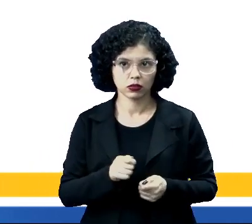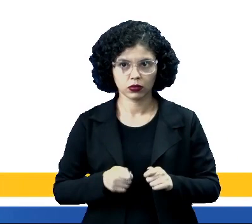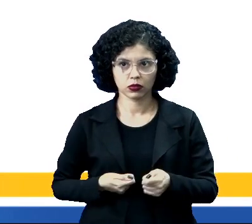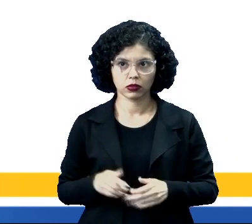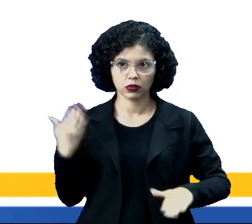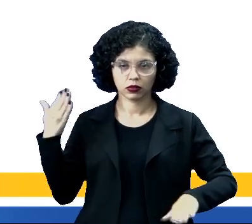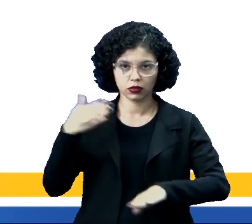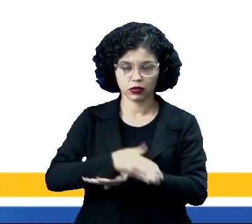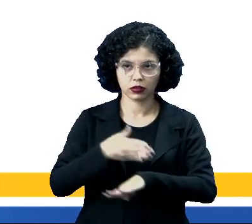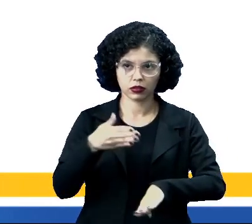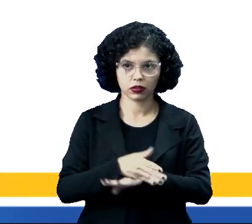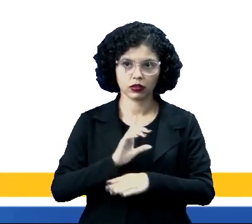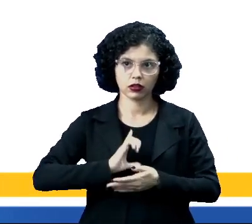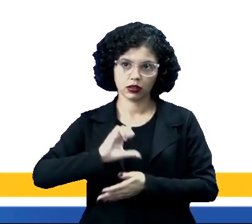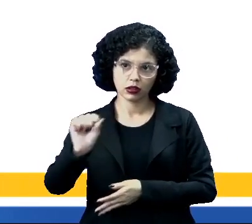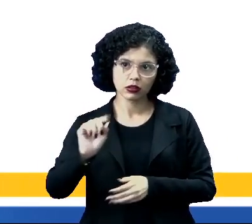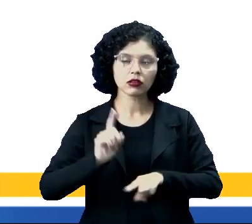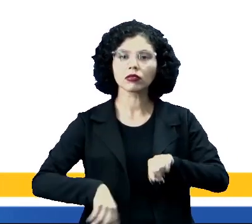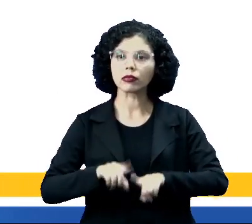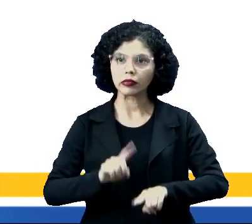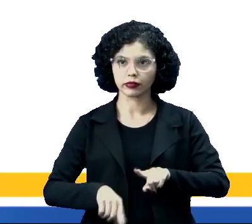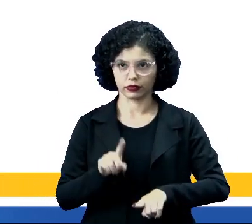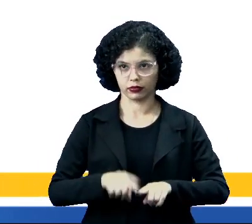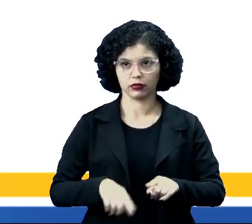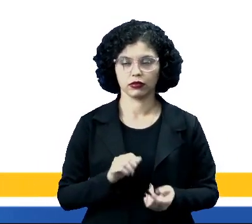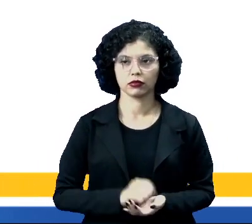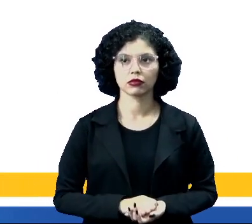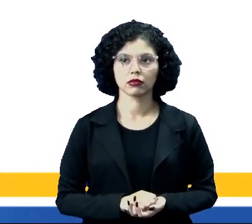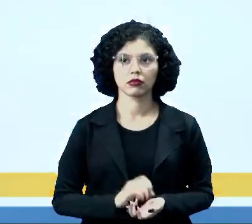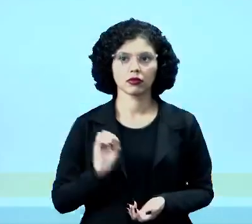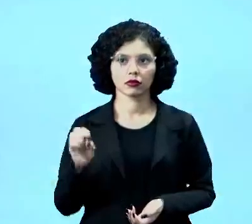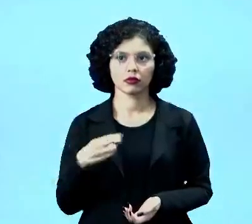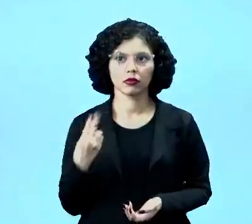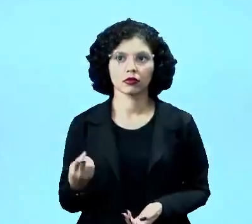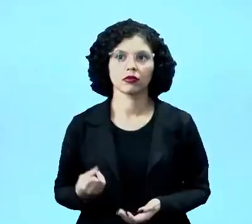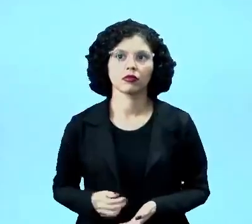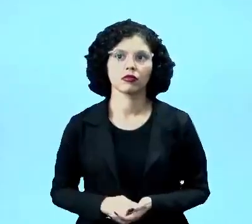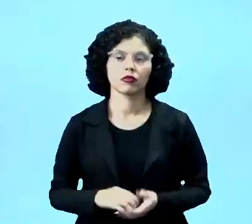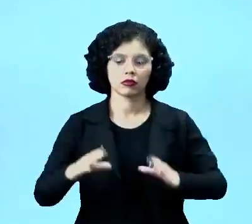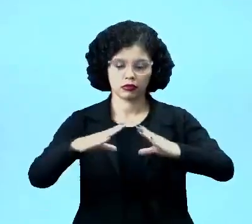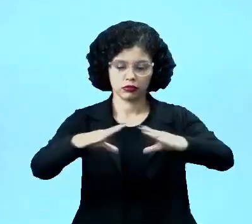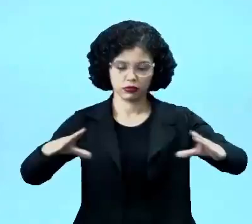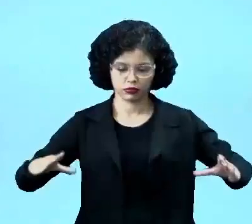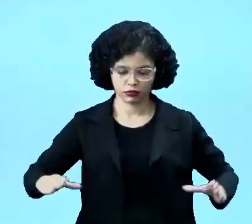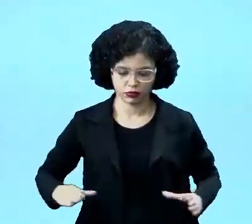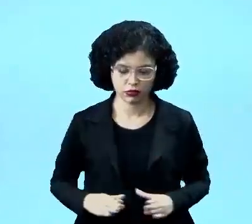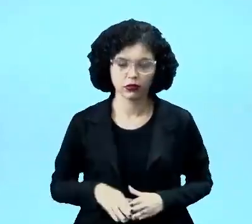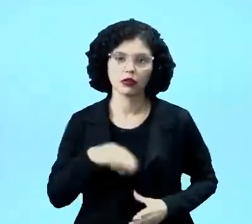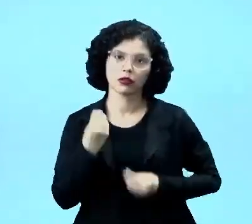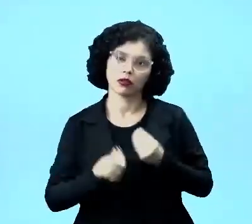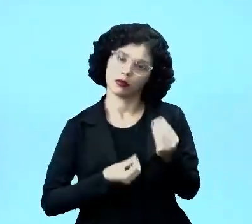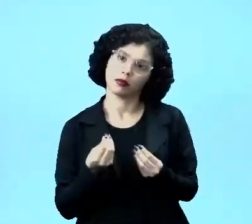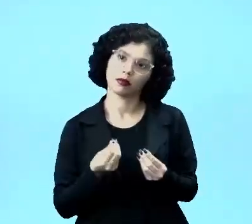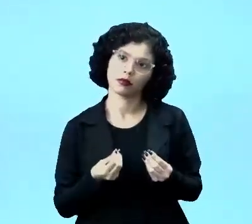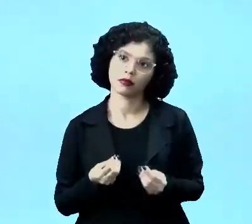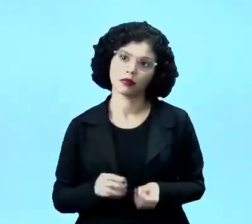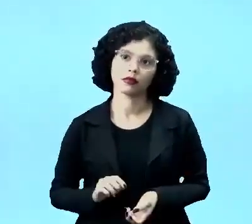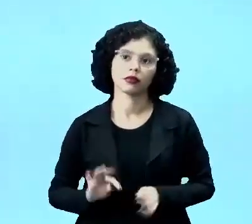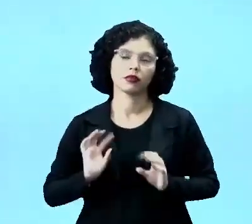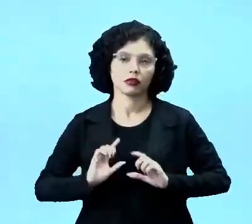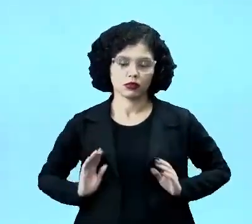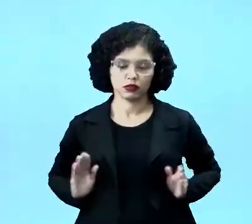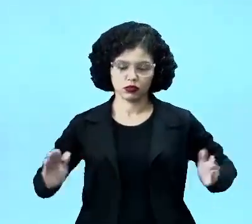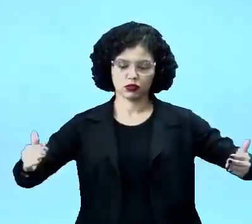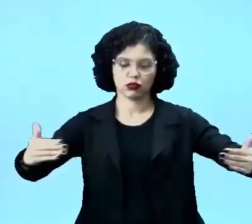controlar a entrada e a saída de materiais. Ou seja, essa membrana plasmática é como se fosse um cercado em volta